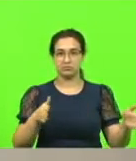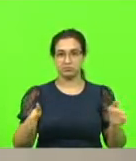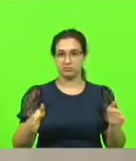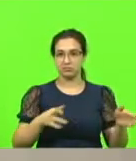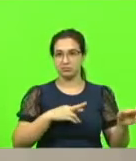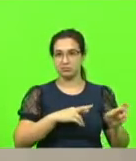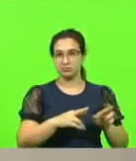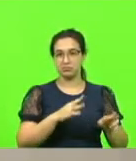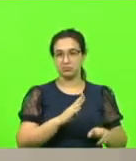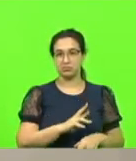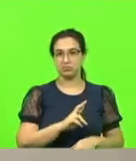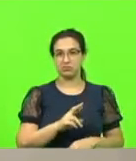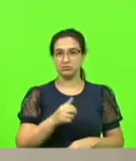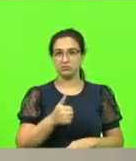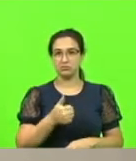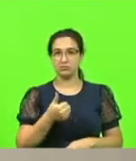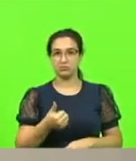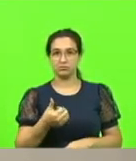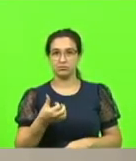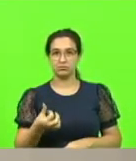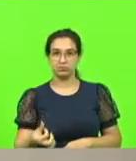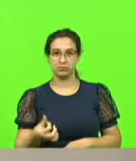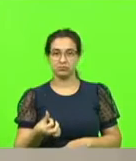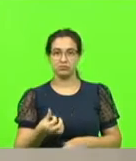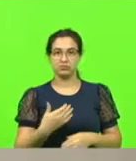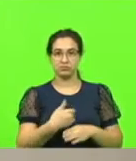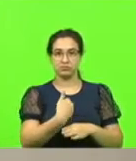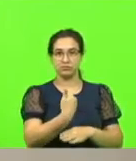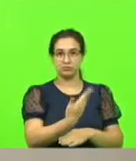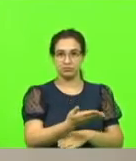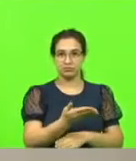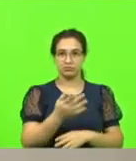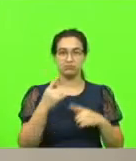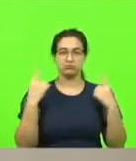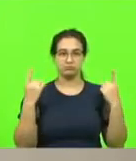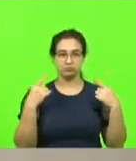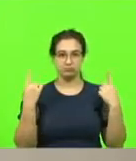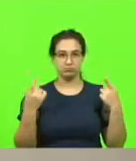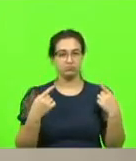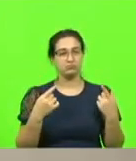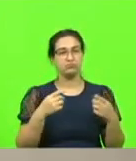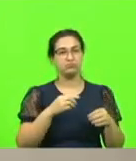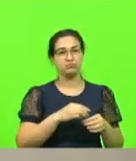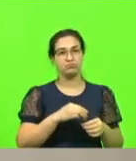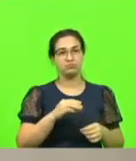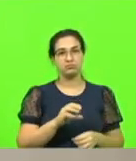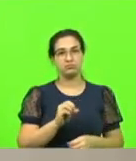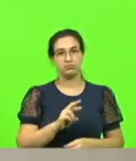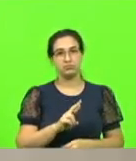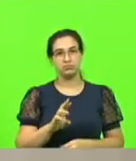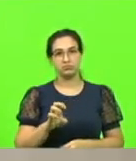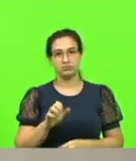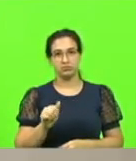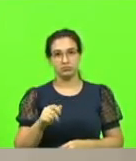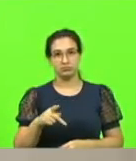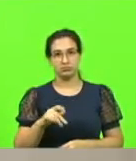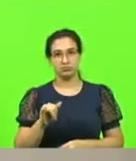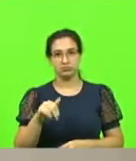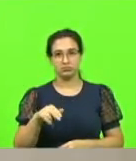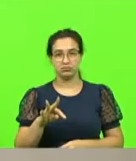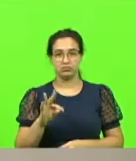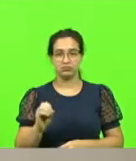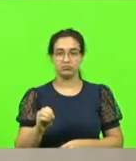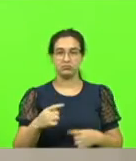rodovia BR-116 em frente à Polícia Militar e o Corpo de Bombeiros do município de Correia Pinto. Em discussão. Não havendo quem